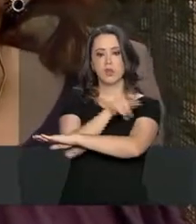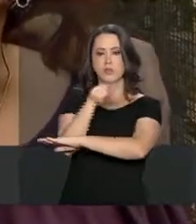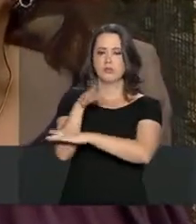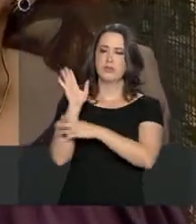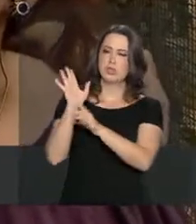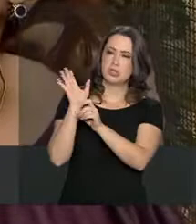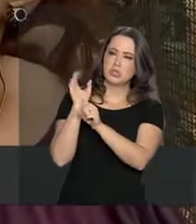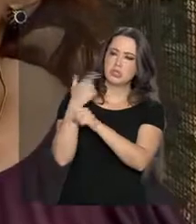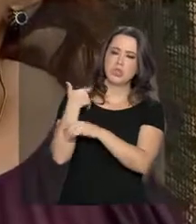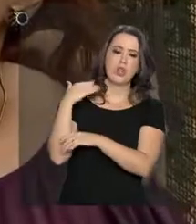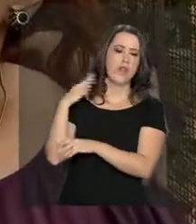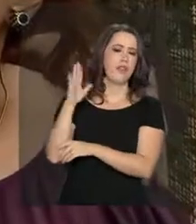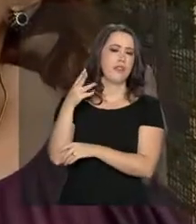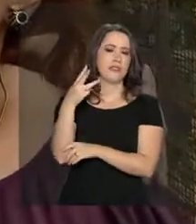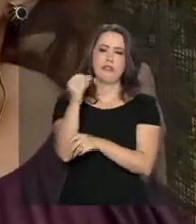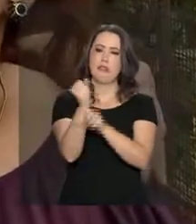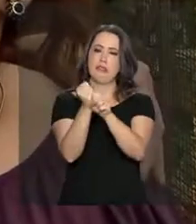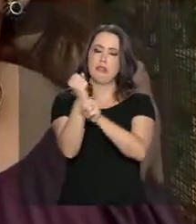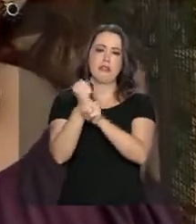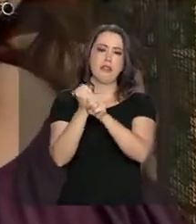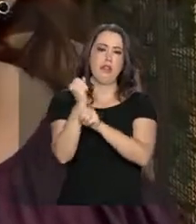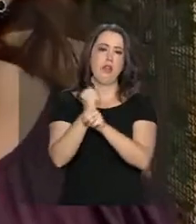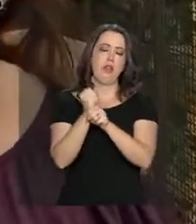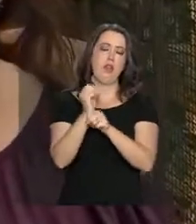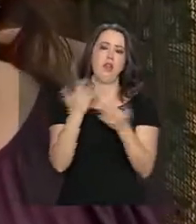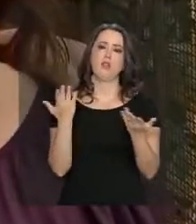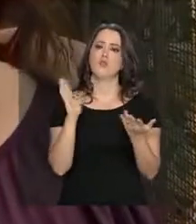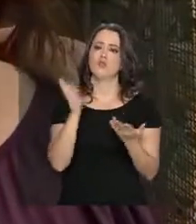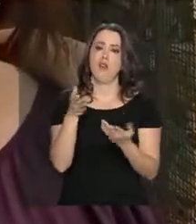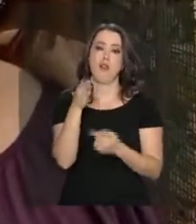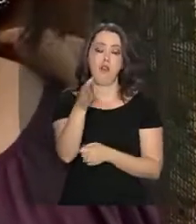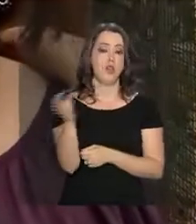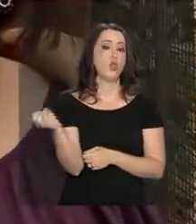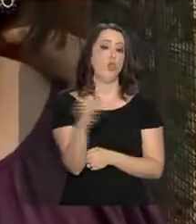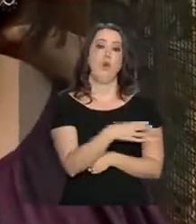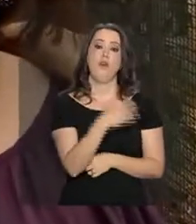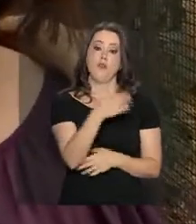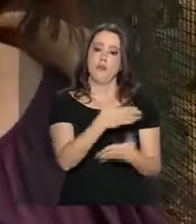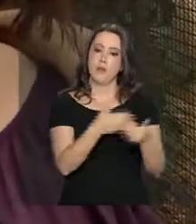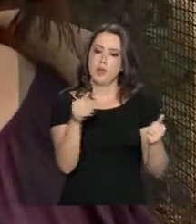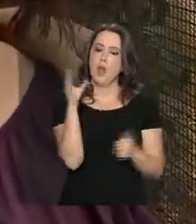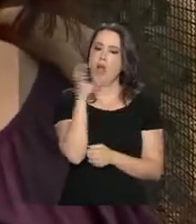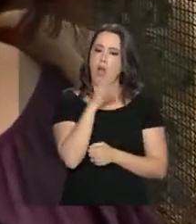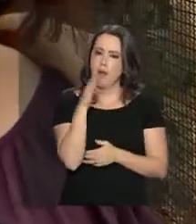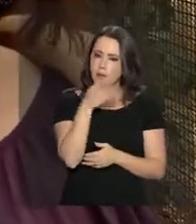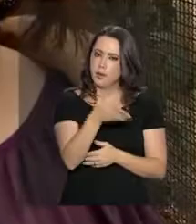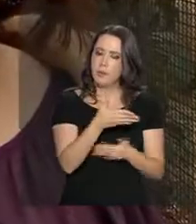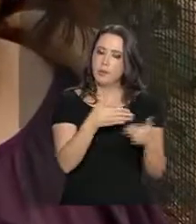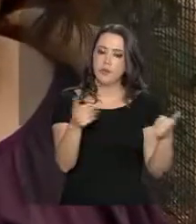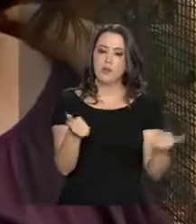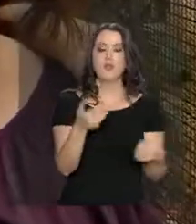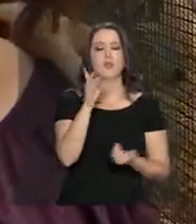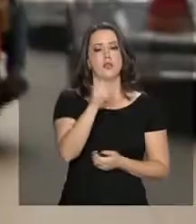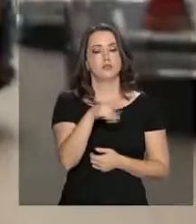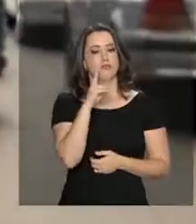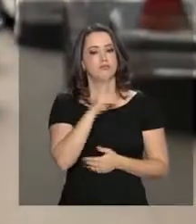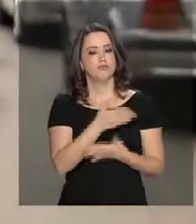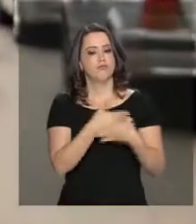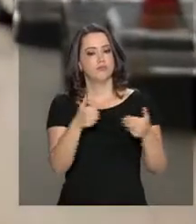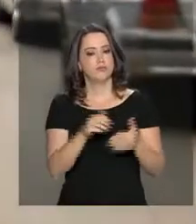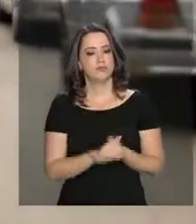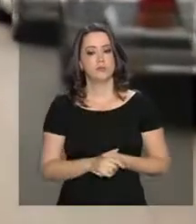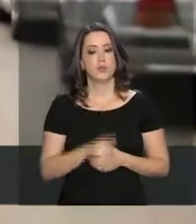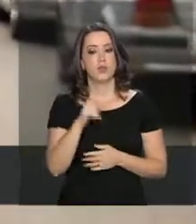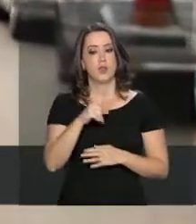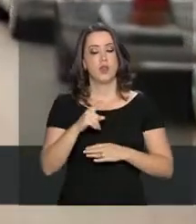cálculos aí, já está atrasada há quase 30 anos. Uma outra ponte agora, mais moderna e de via mais rápida, vai ser muito bem-vindo. A Ponte